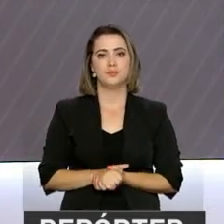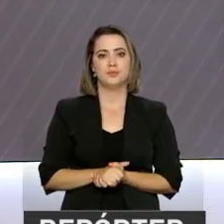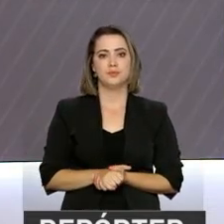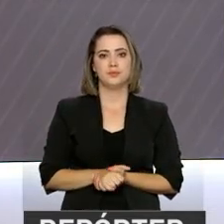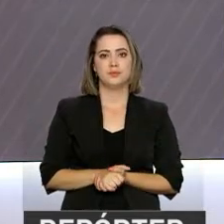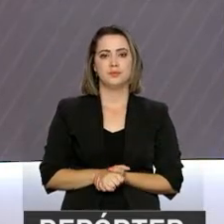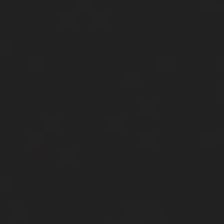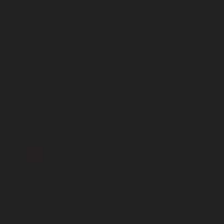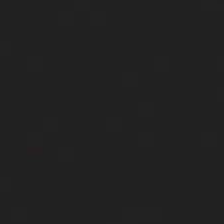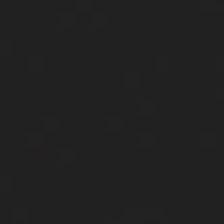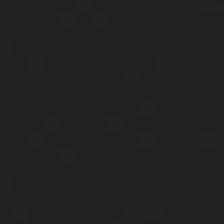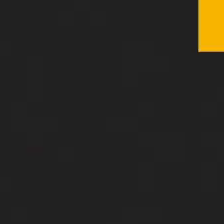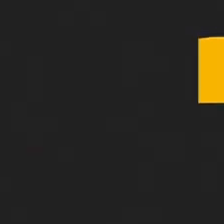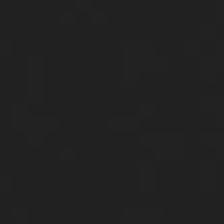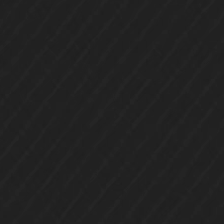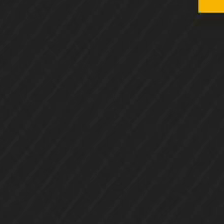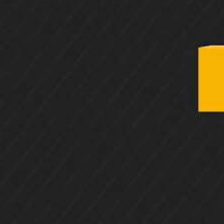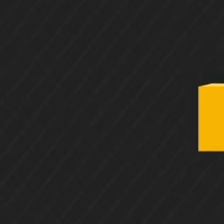federal